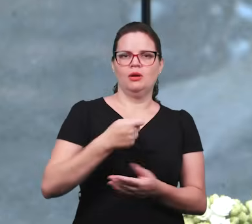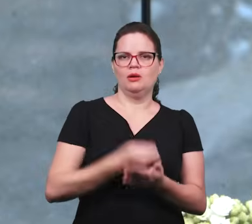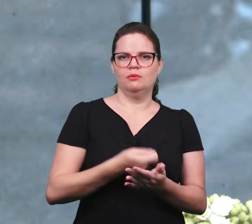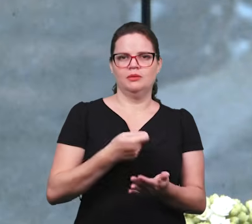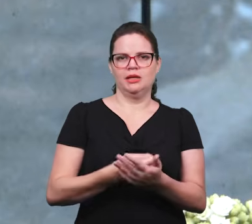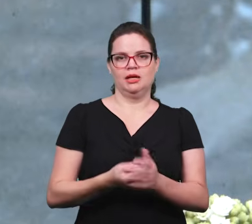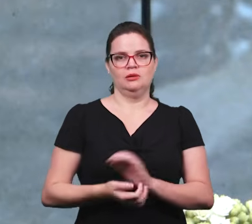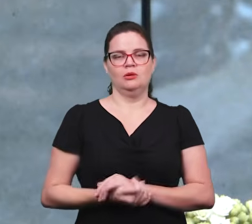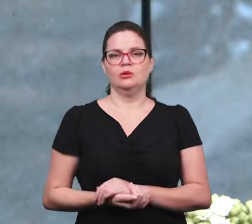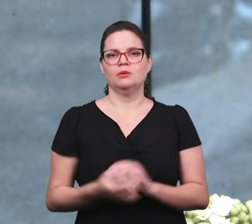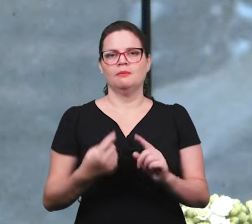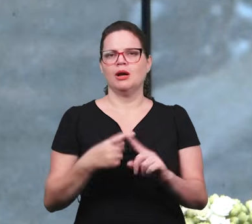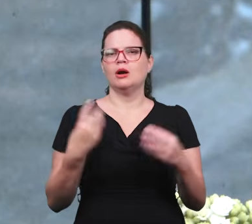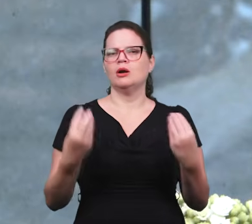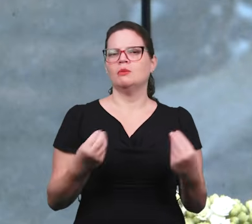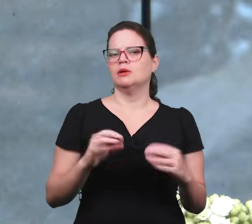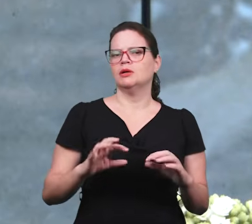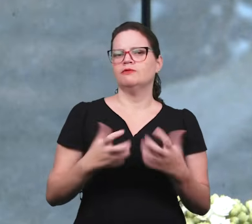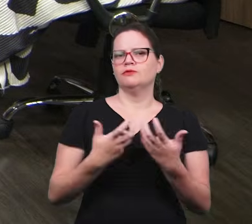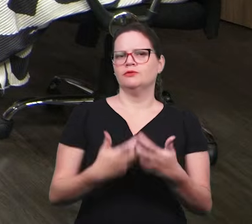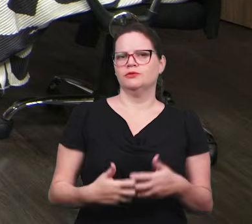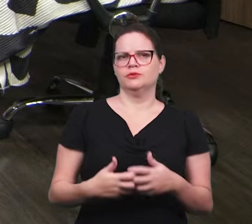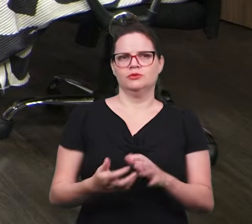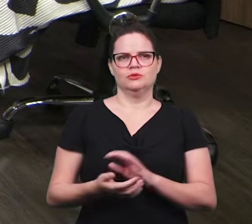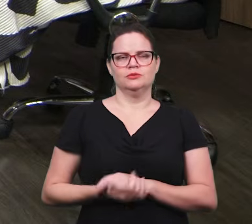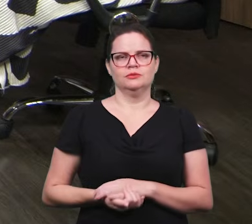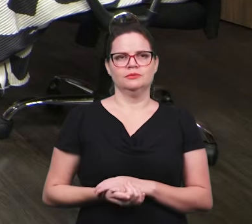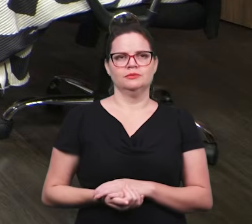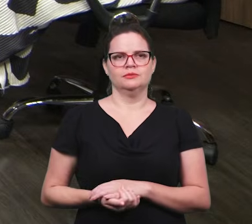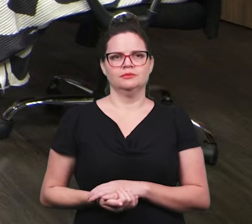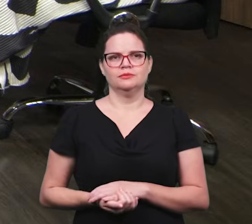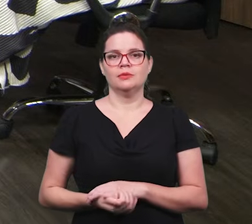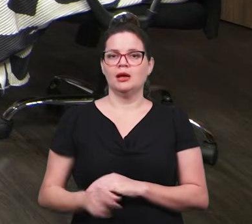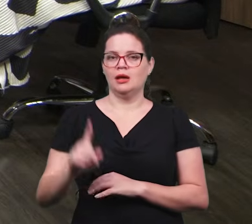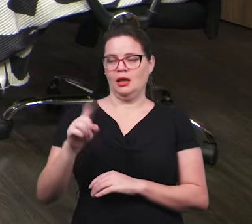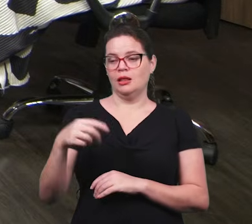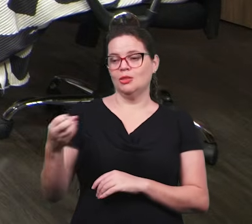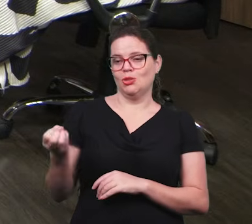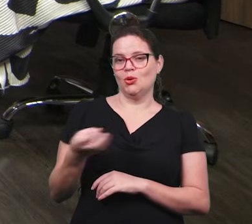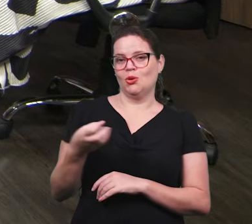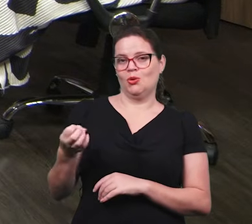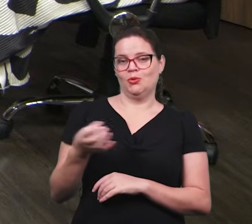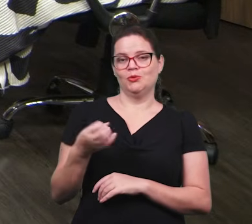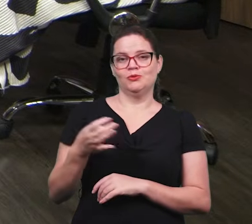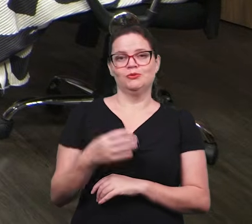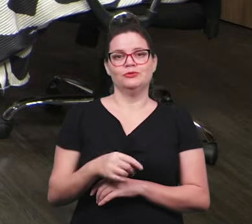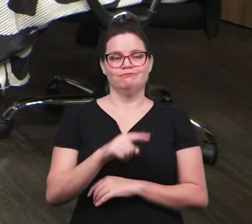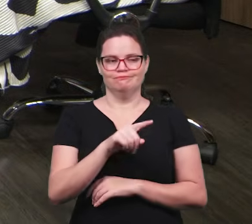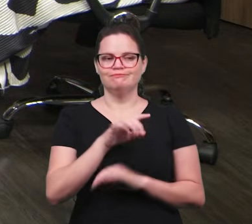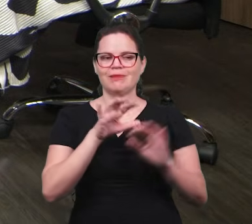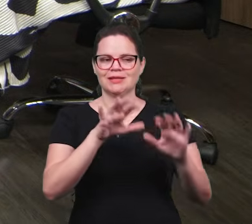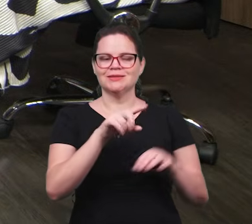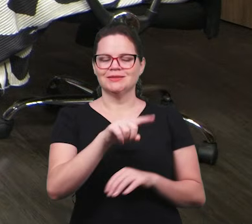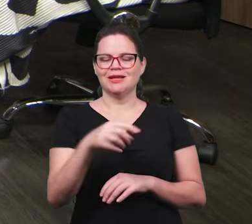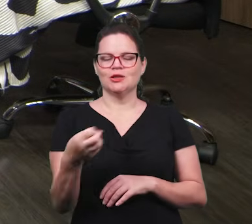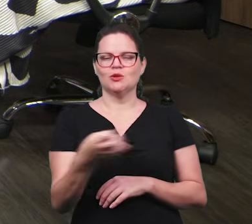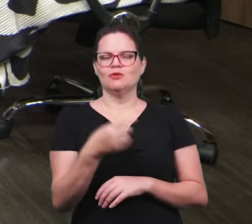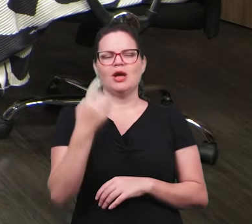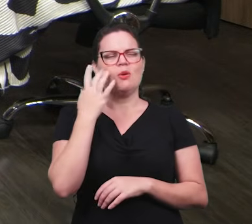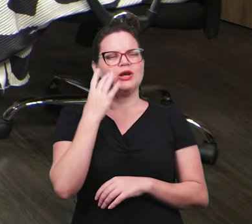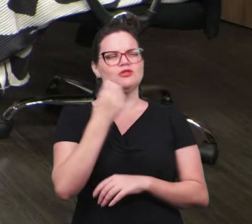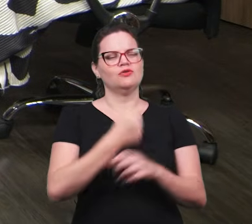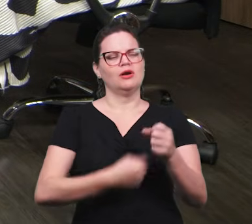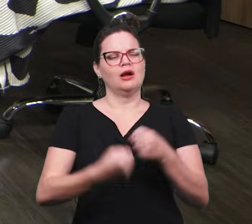público feminino? Pois é, Josias, isso é um elemento novo, foi determinado, acho que no ano passado,